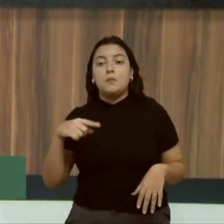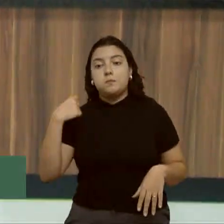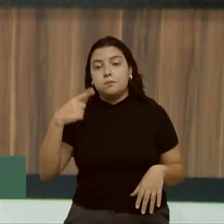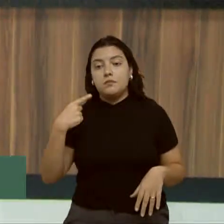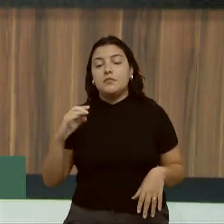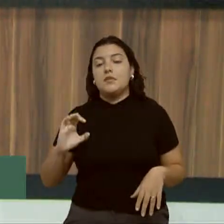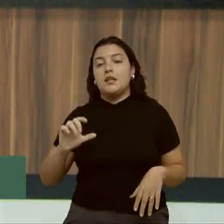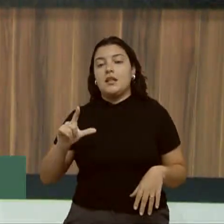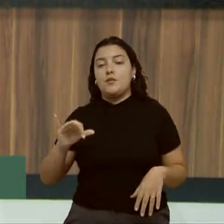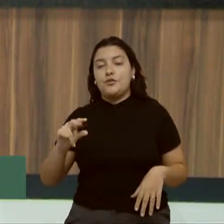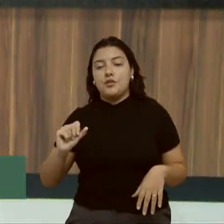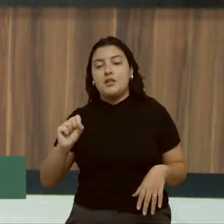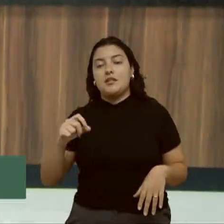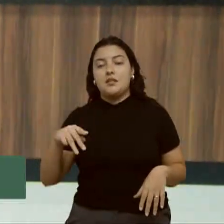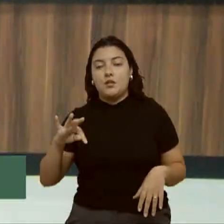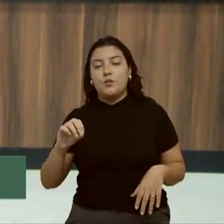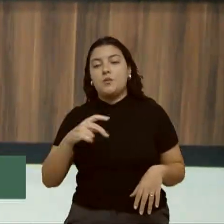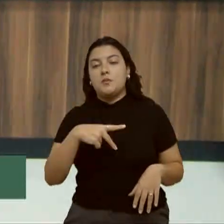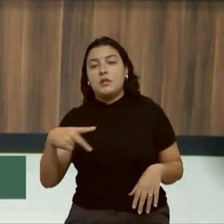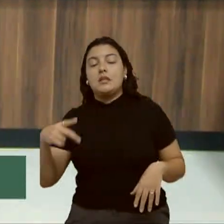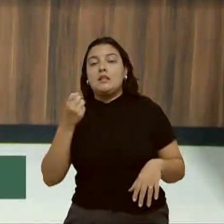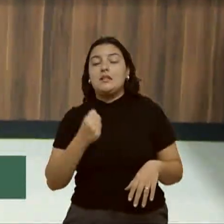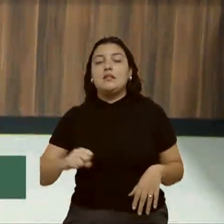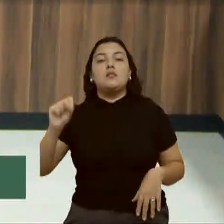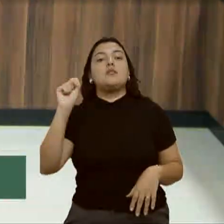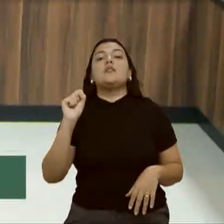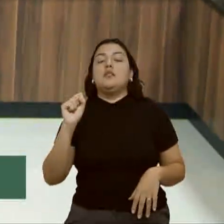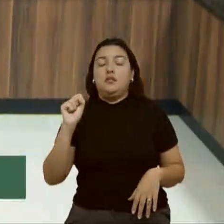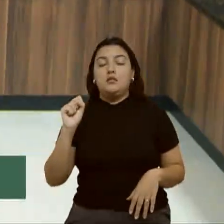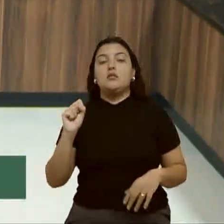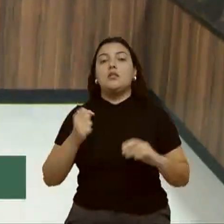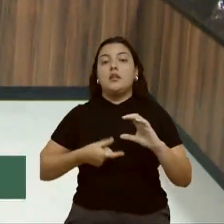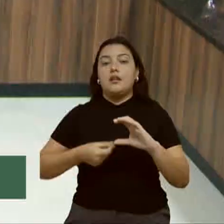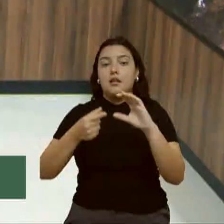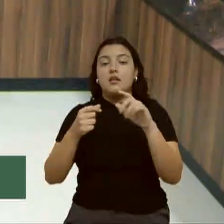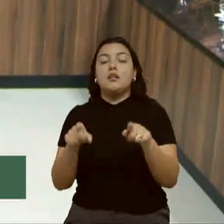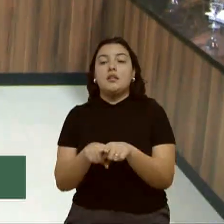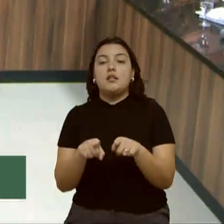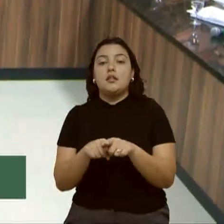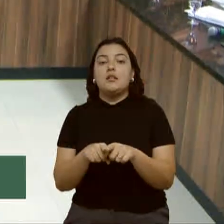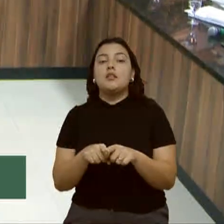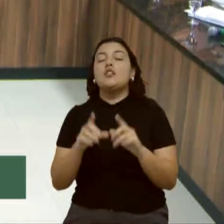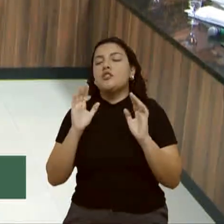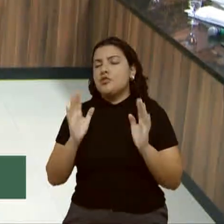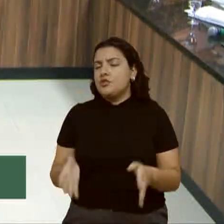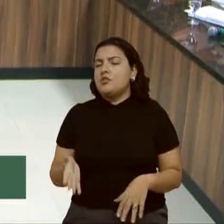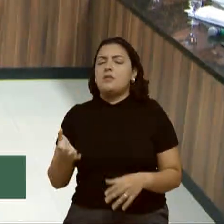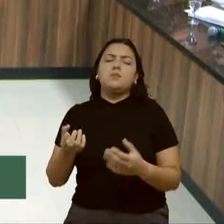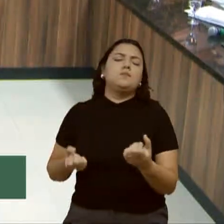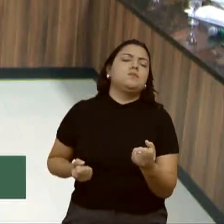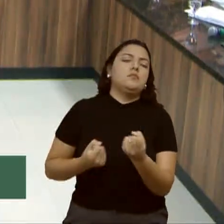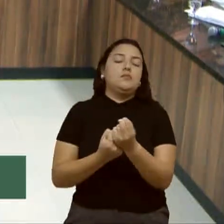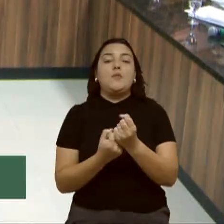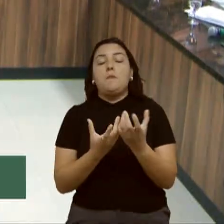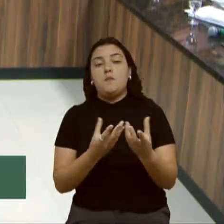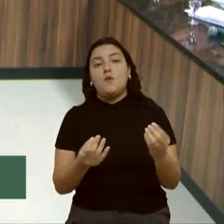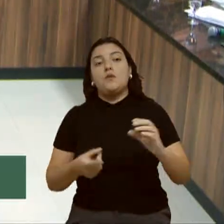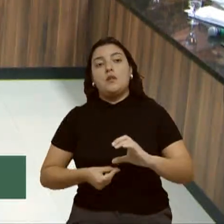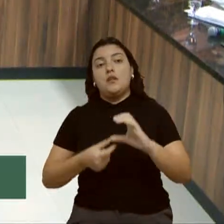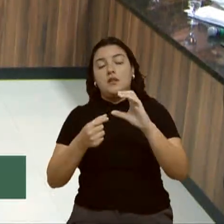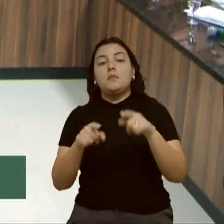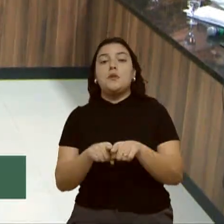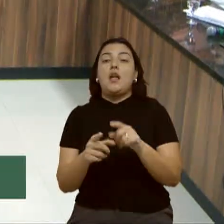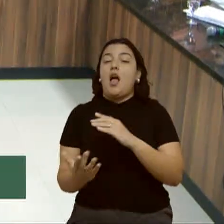Cláudia Santos, presidente da Comissão de Defesa do Direito do Consumidor, que tanto já fez, tem feito pelo consumidor e tem